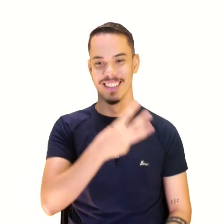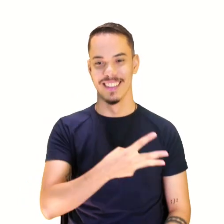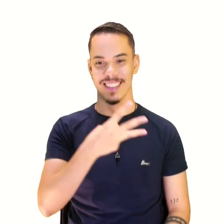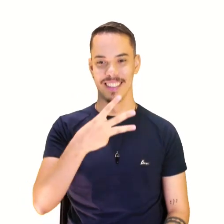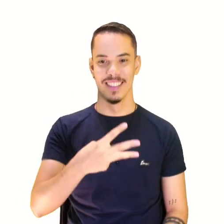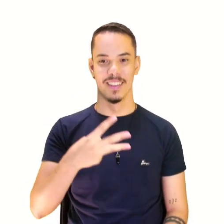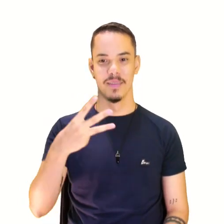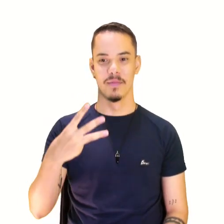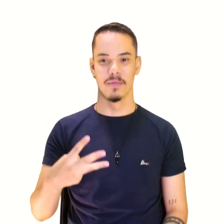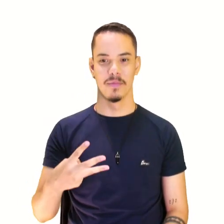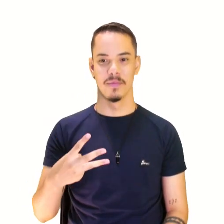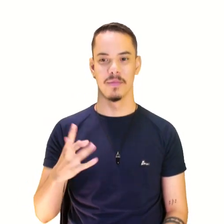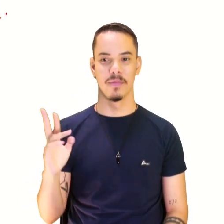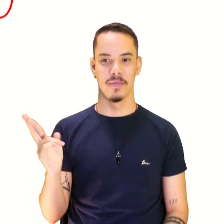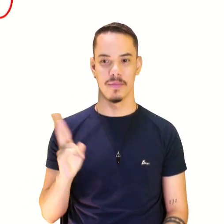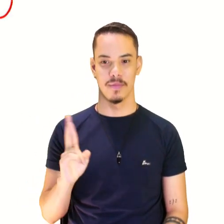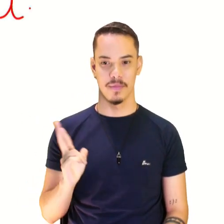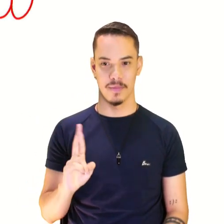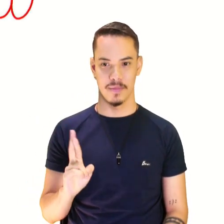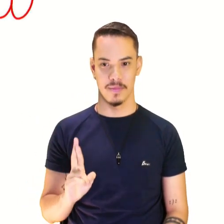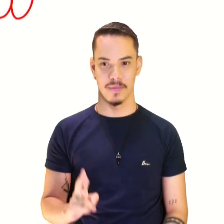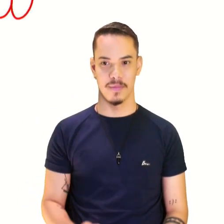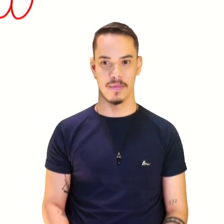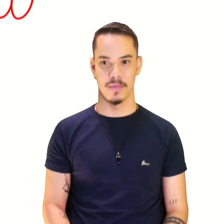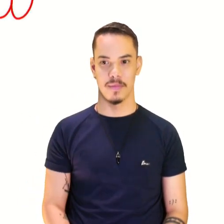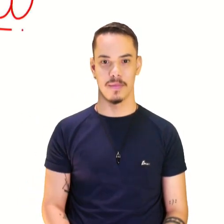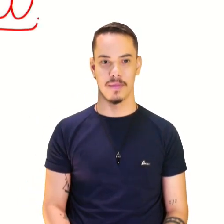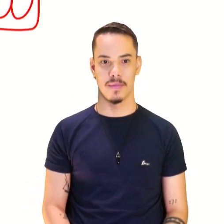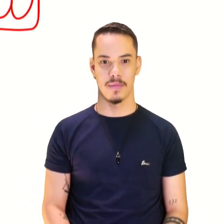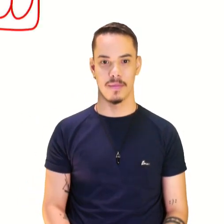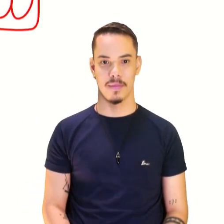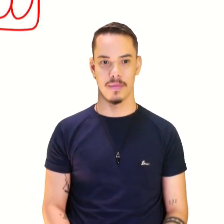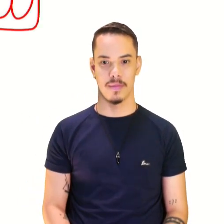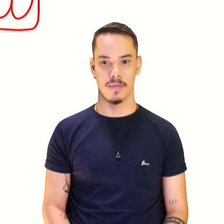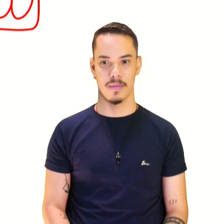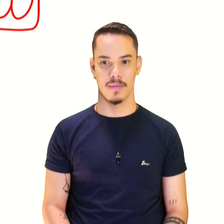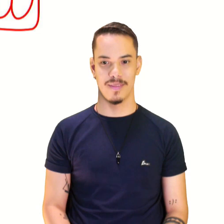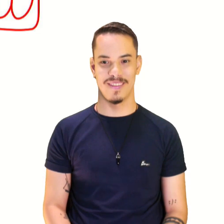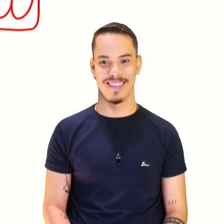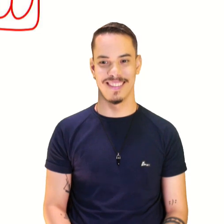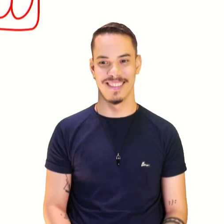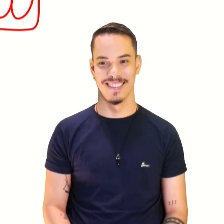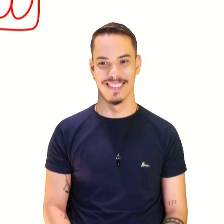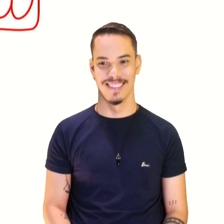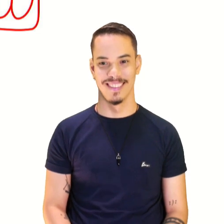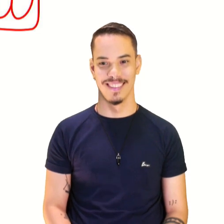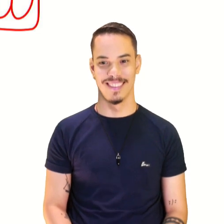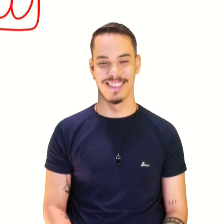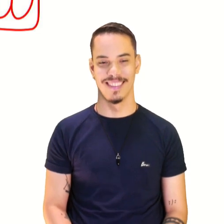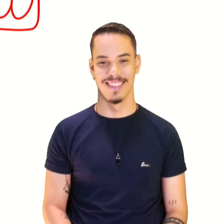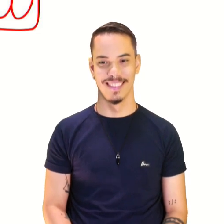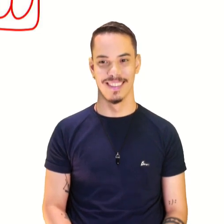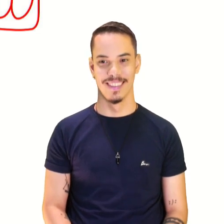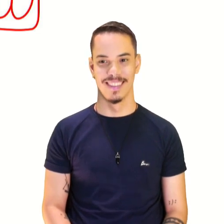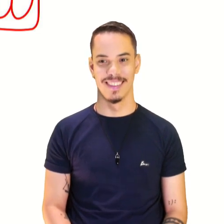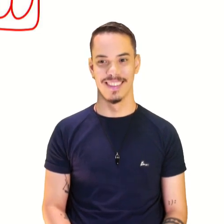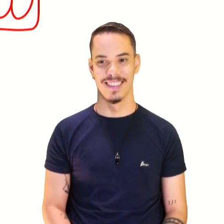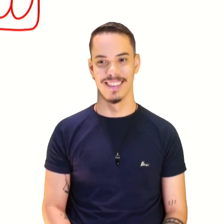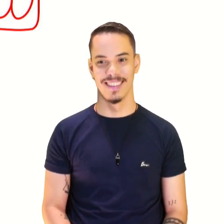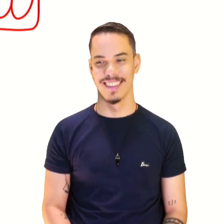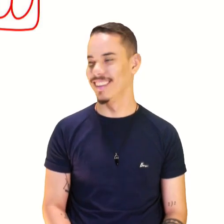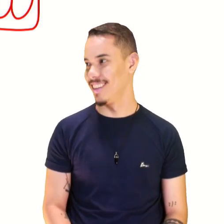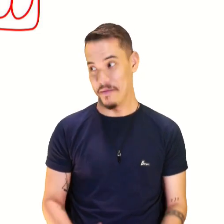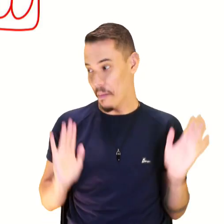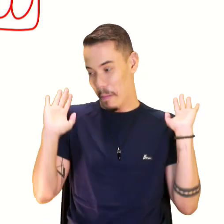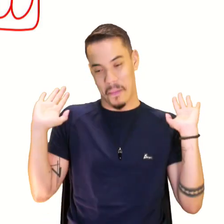R$333. É, 333 reais? Tá querendo dizer que eu sou velha, Vitor? Não, né? Não, só disse